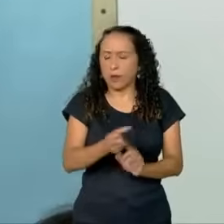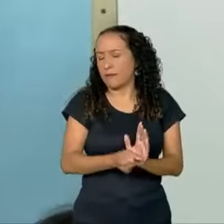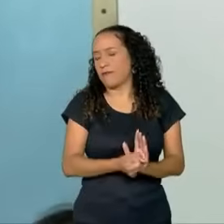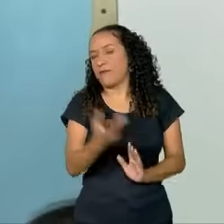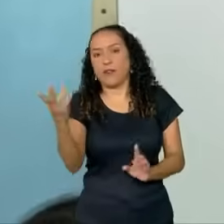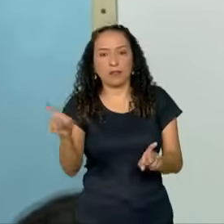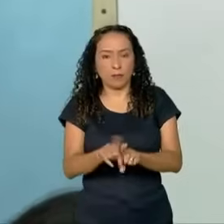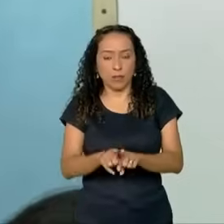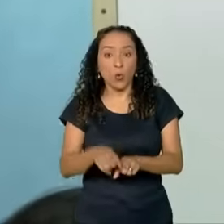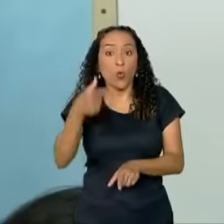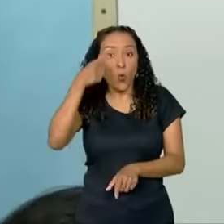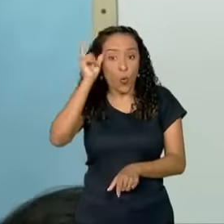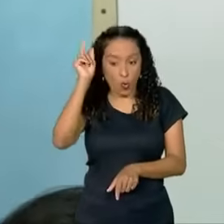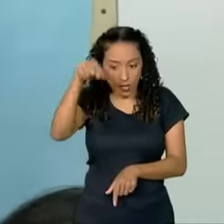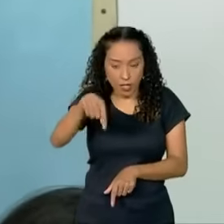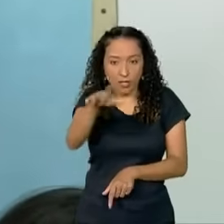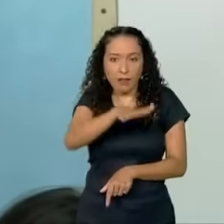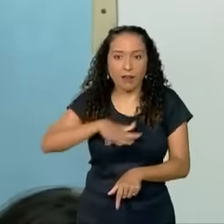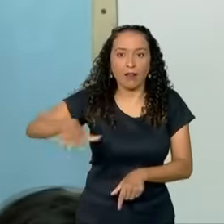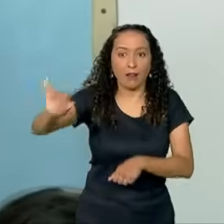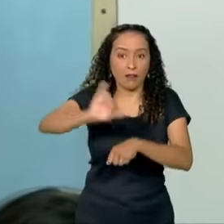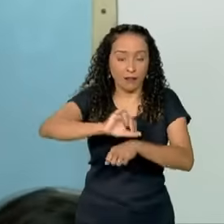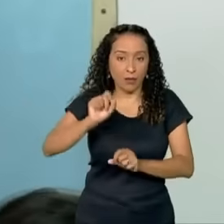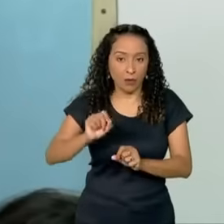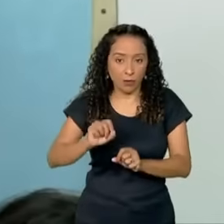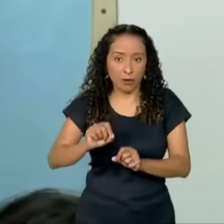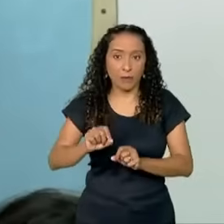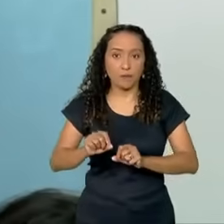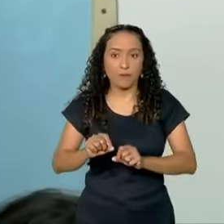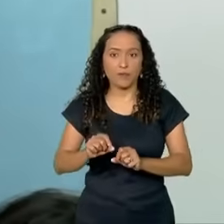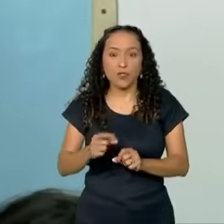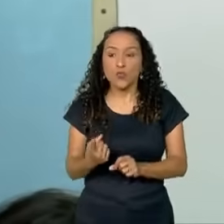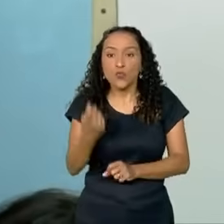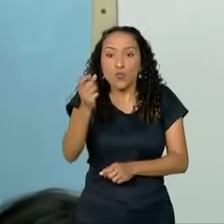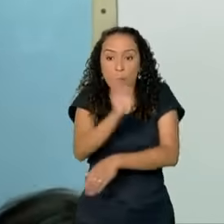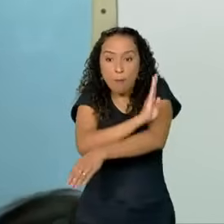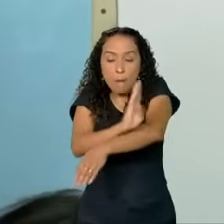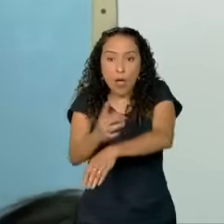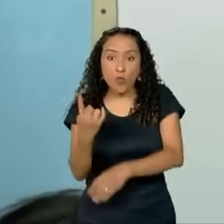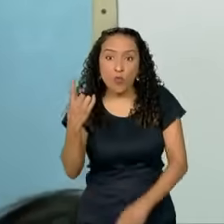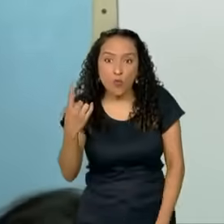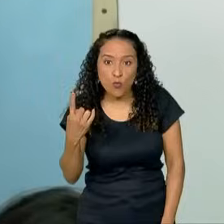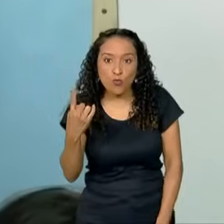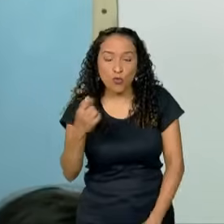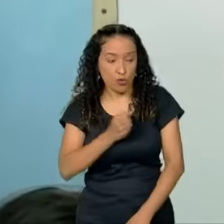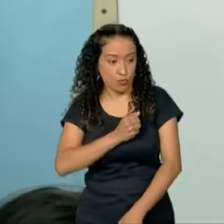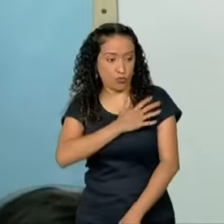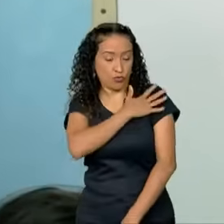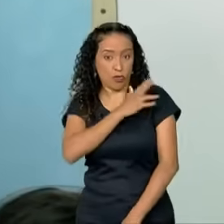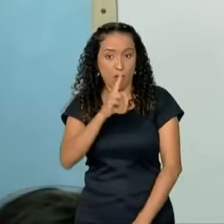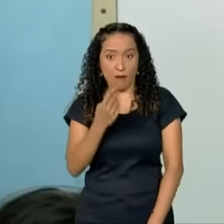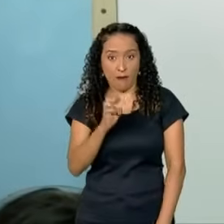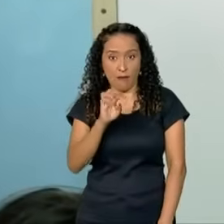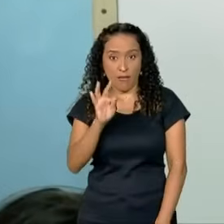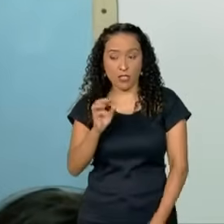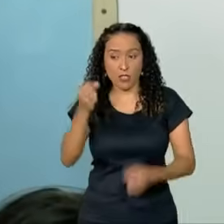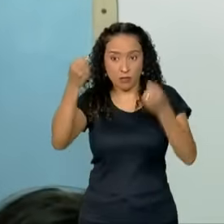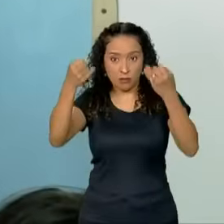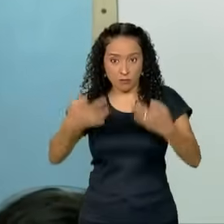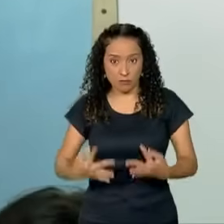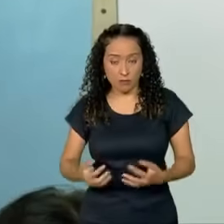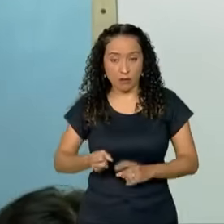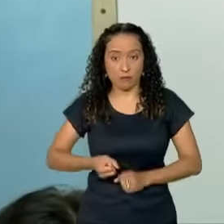centenas. Ontem, aqui na região metropolitana, num único bairro, o general Hert fazia esse